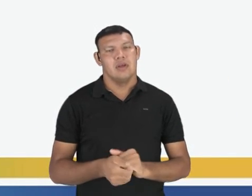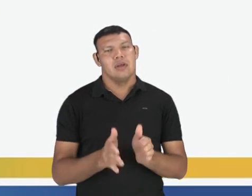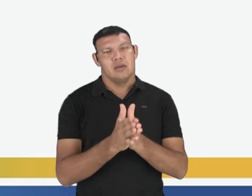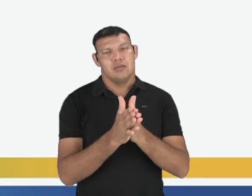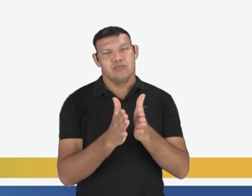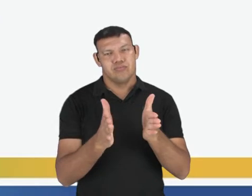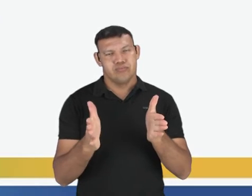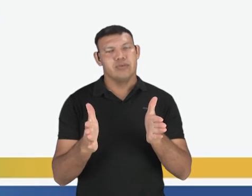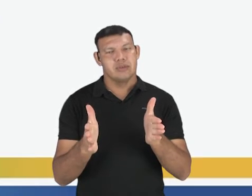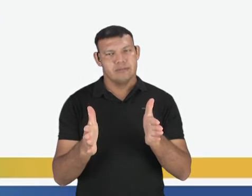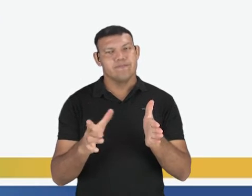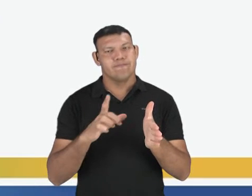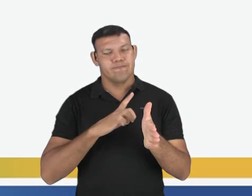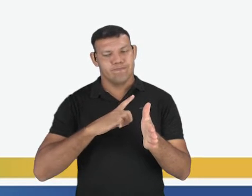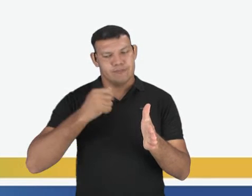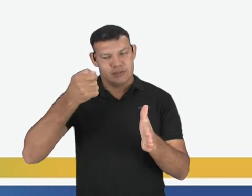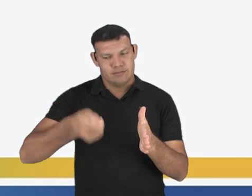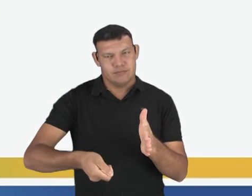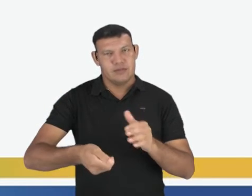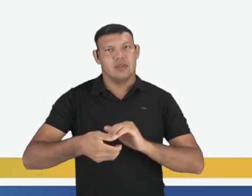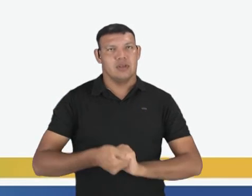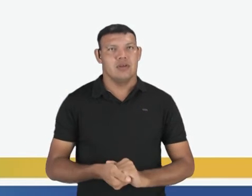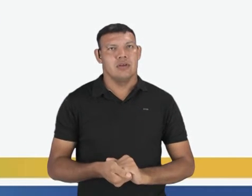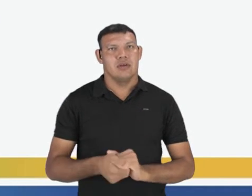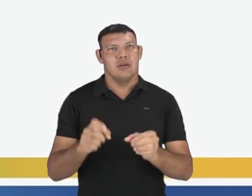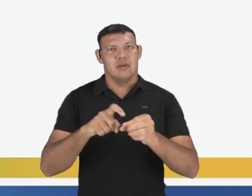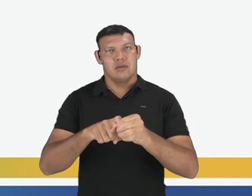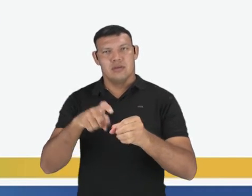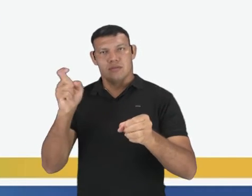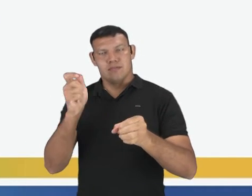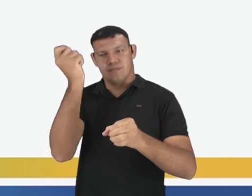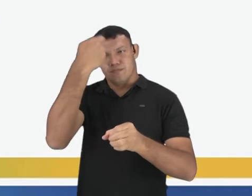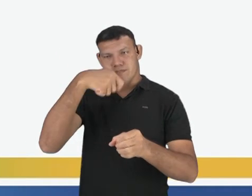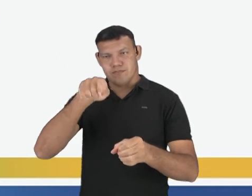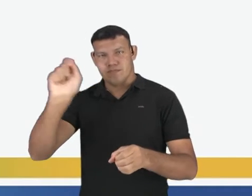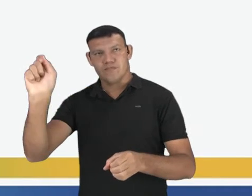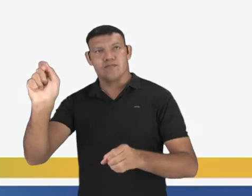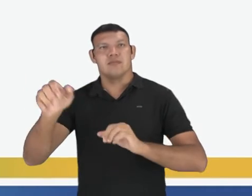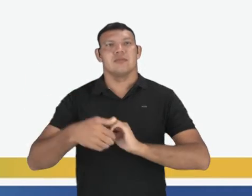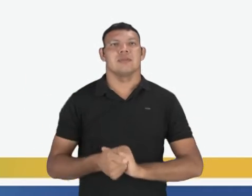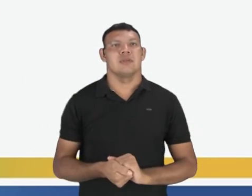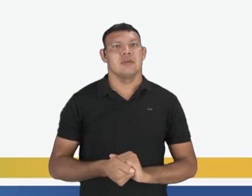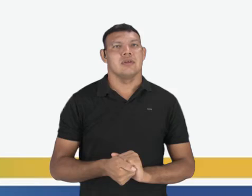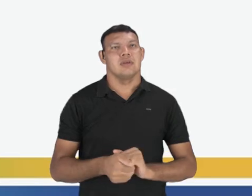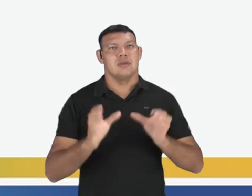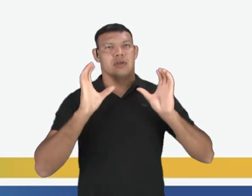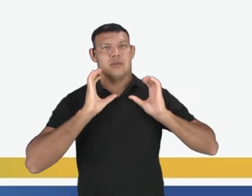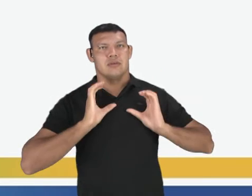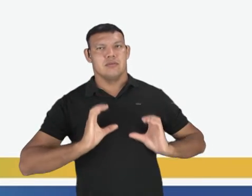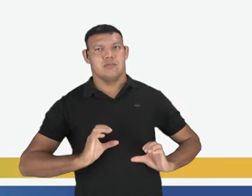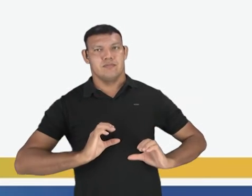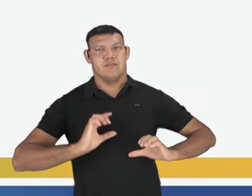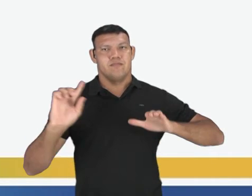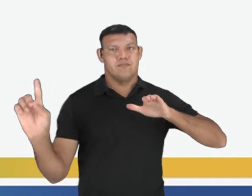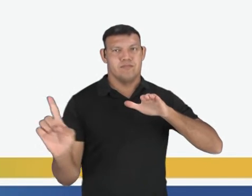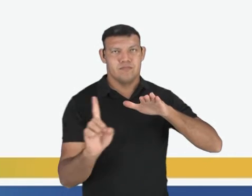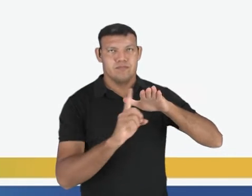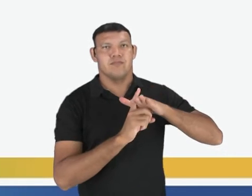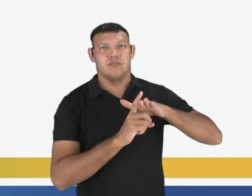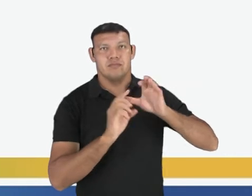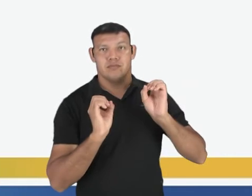aí ditatoriais. Autonomia para associações, né, e cidadania aí, então, inclusiva, ok, pessoal?